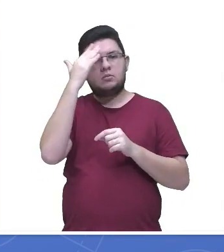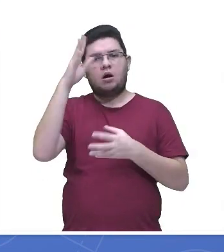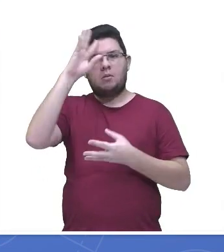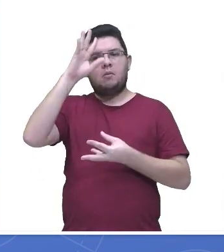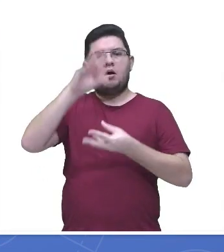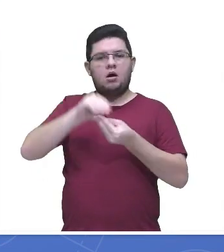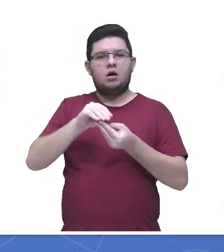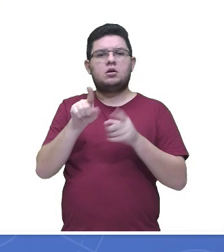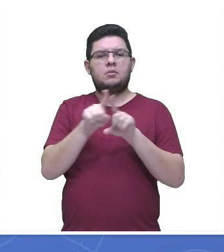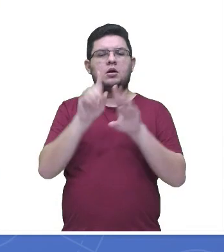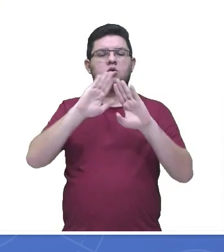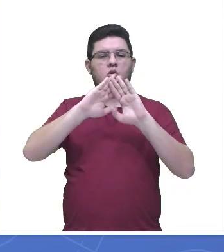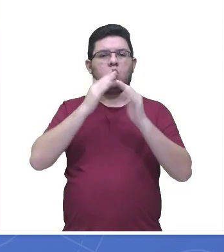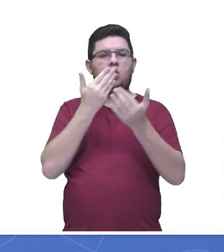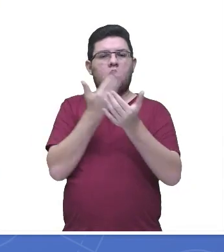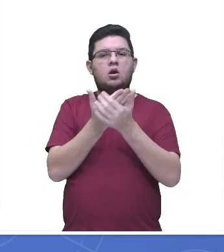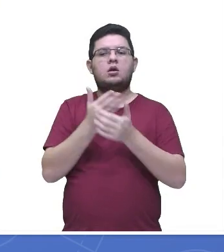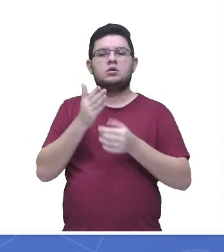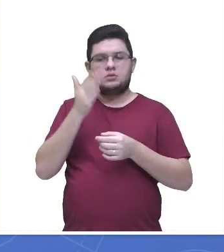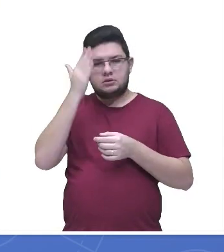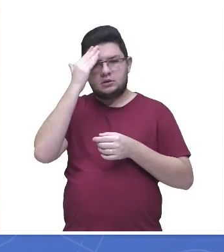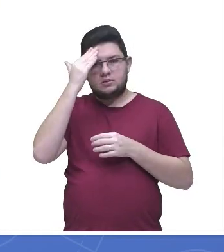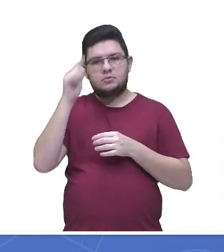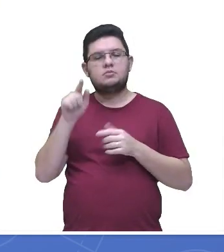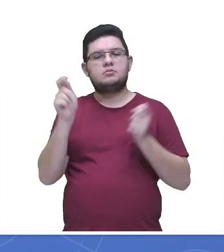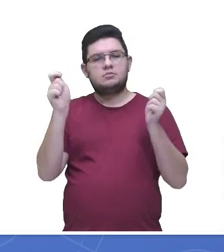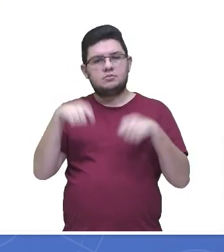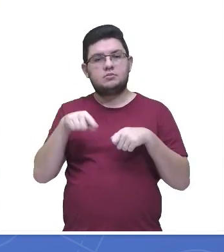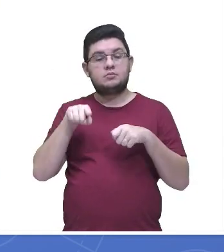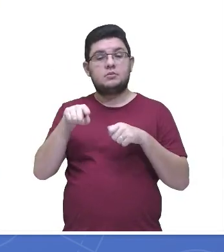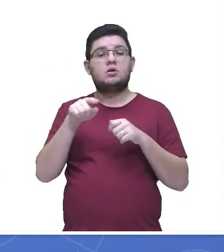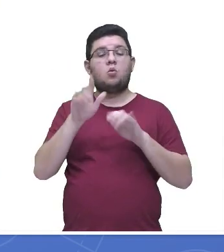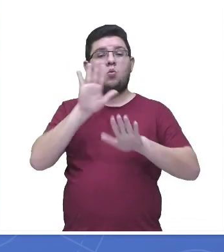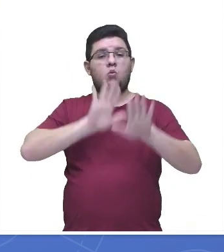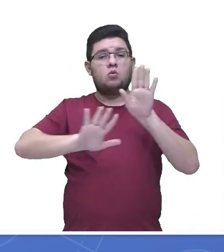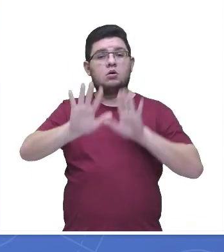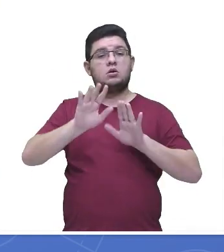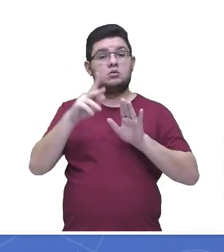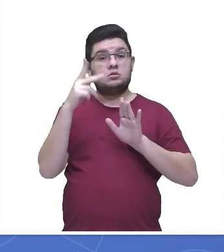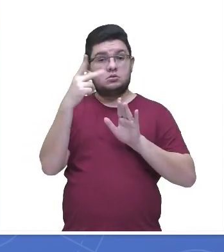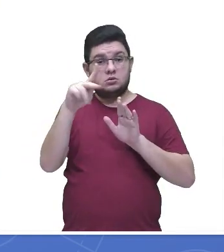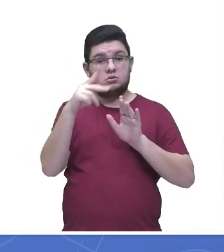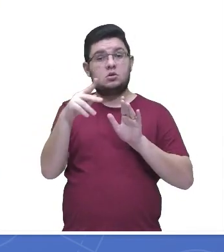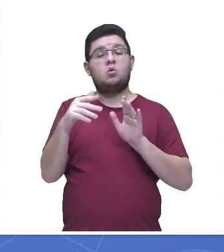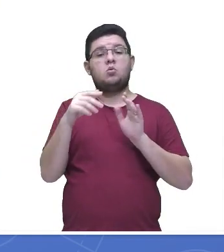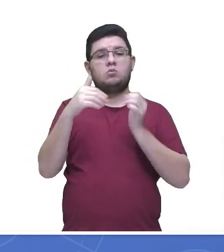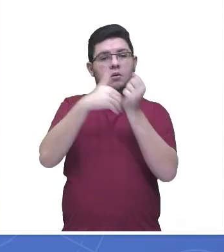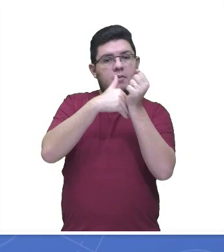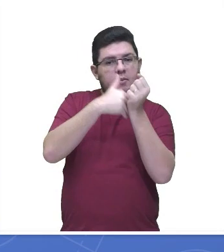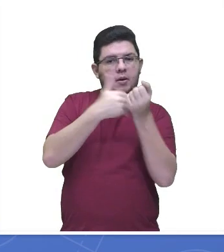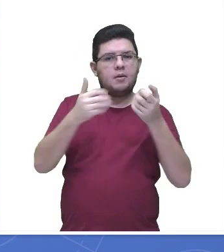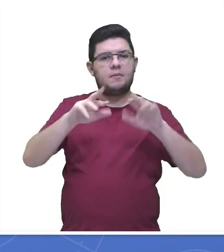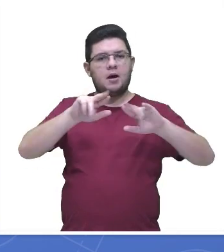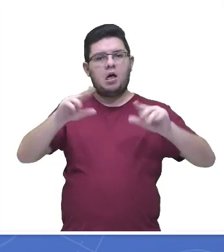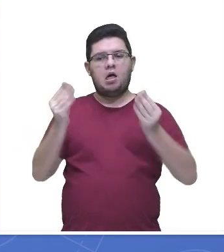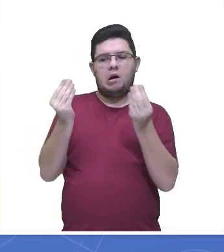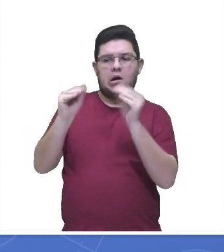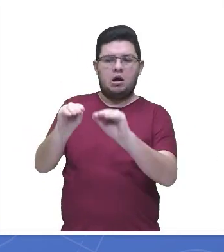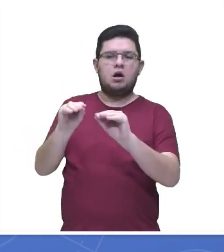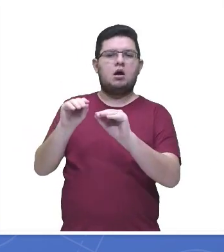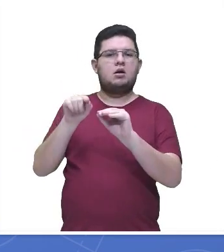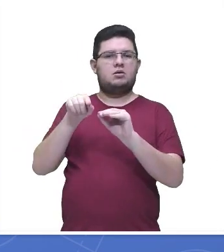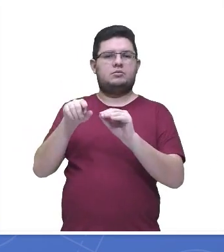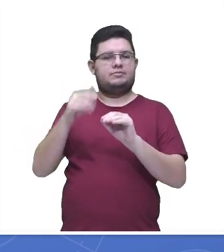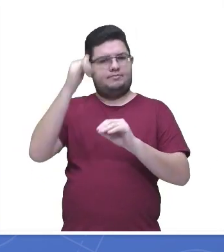que ele pertence, a turma. Então, isso aqui é sua identidade. Então, nada de passar número no privado, tá